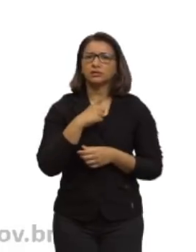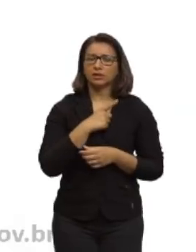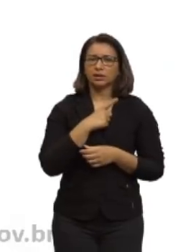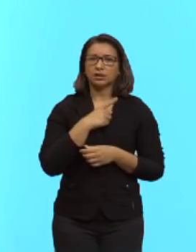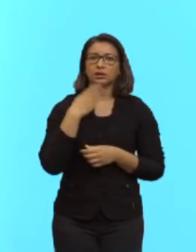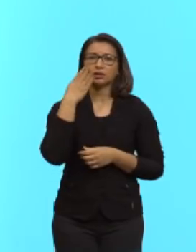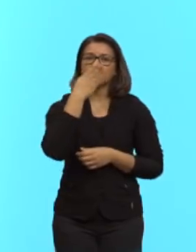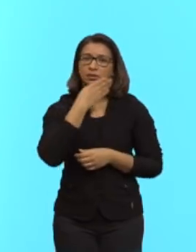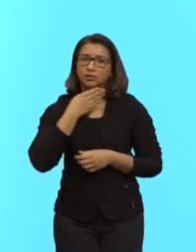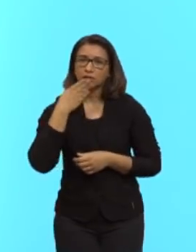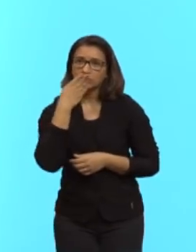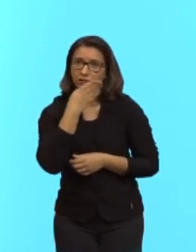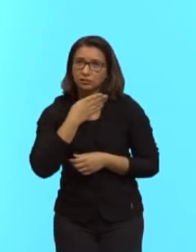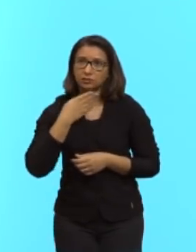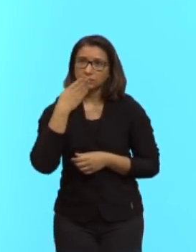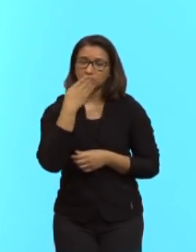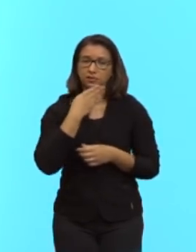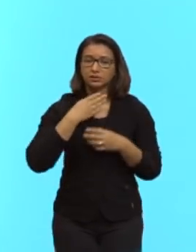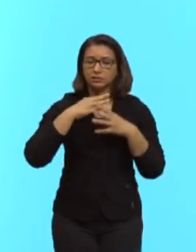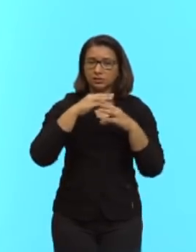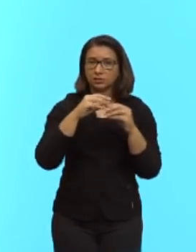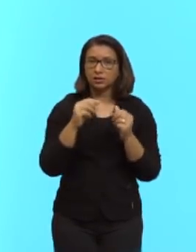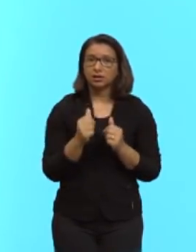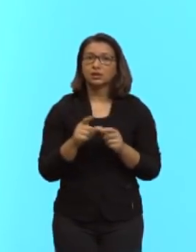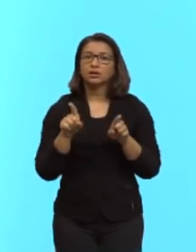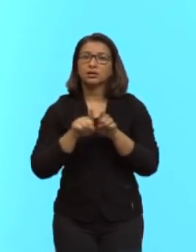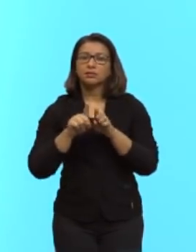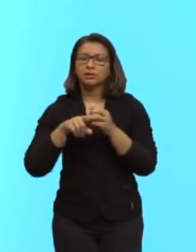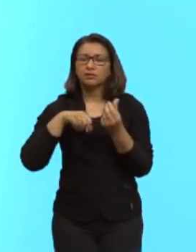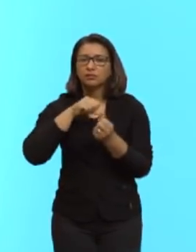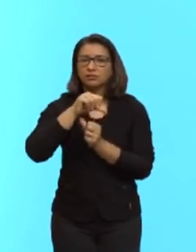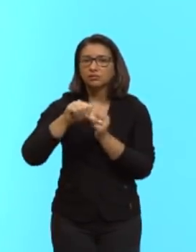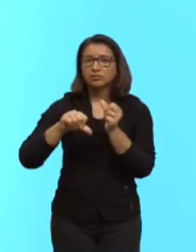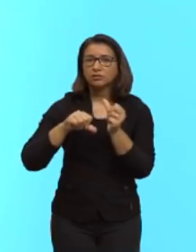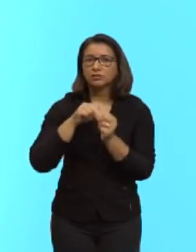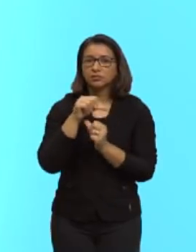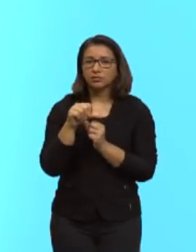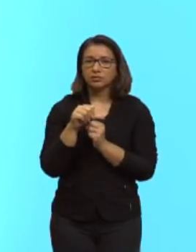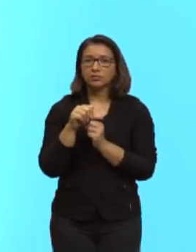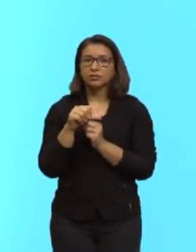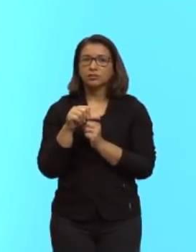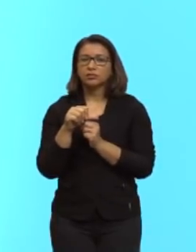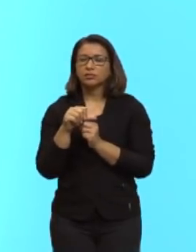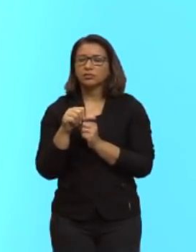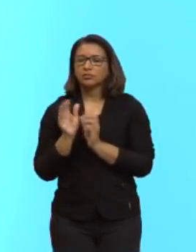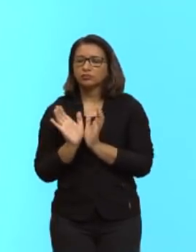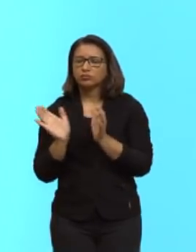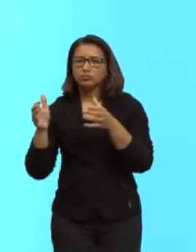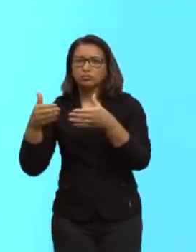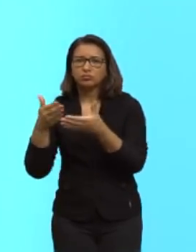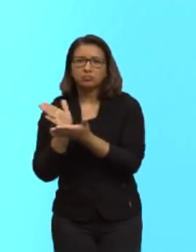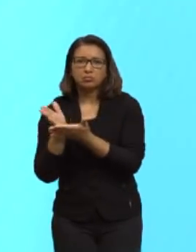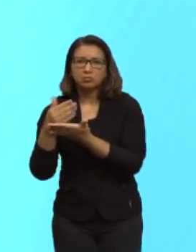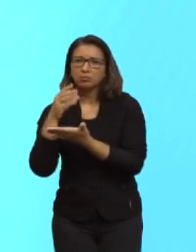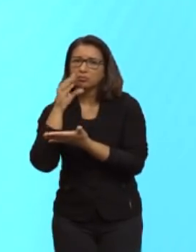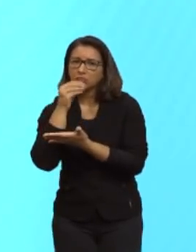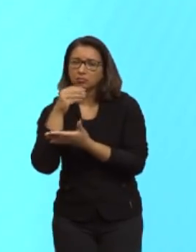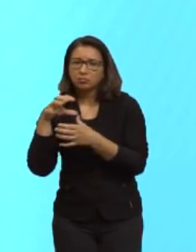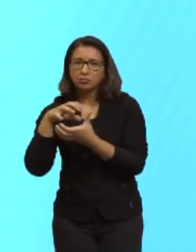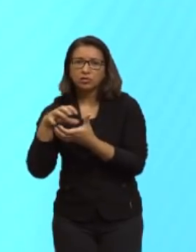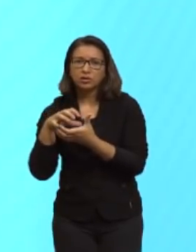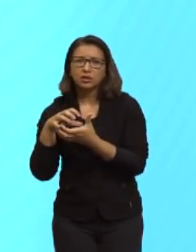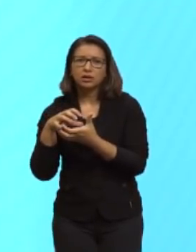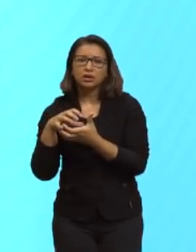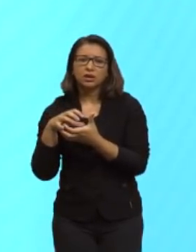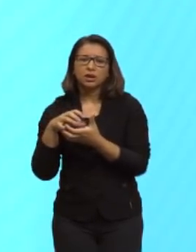sacarose que é o açúcar refinado e eu vou produzir um caramelo para fazer um pudim o que que eu faço eu vou resfriar o